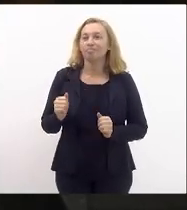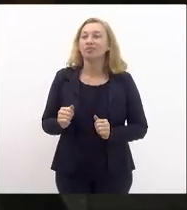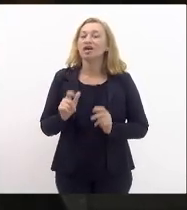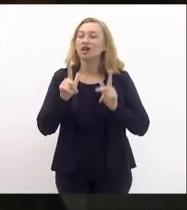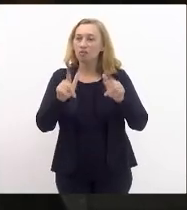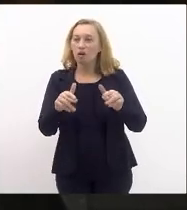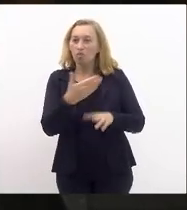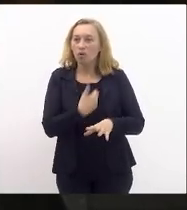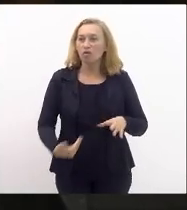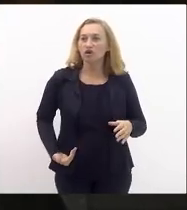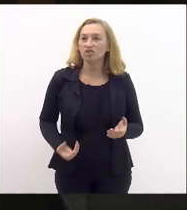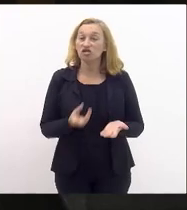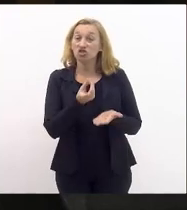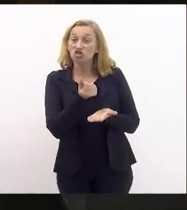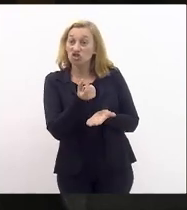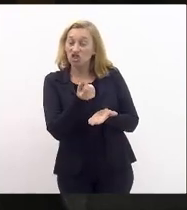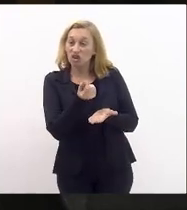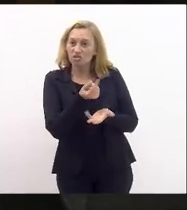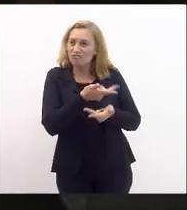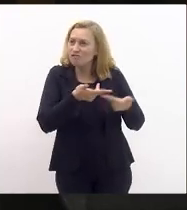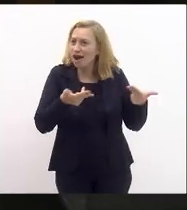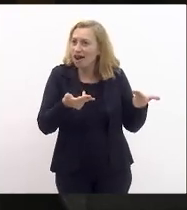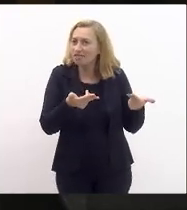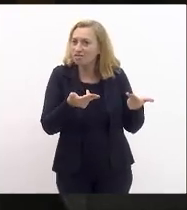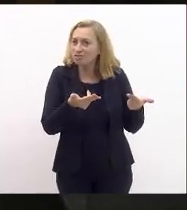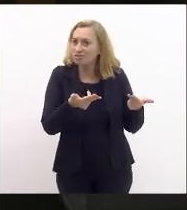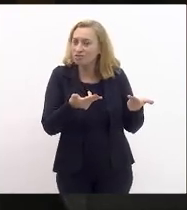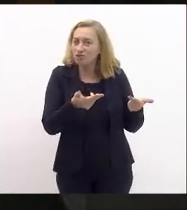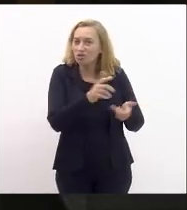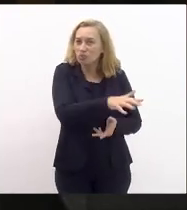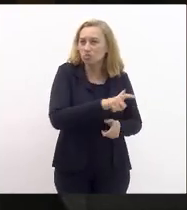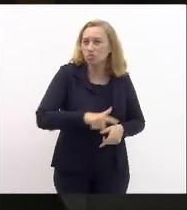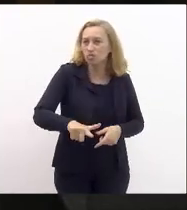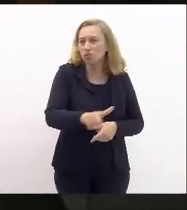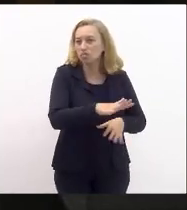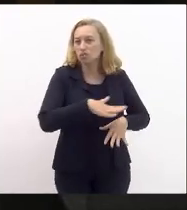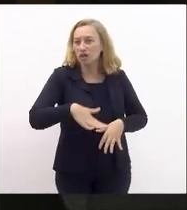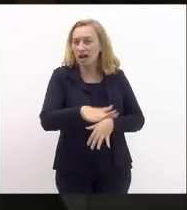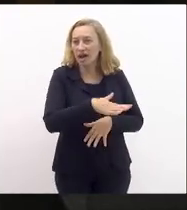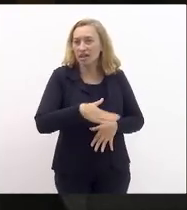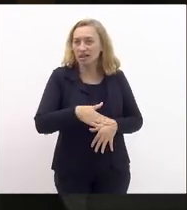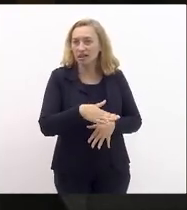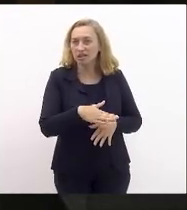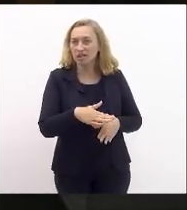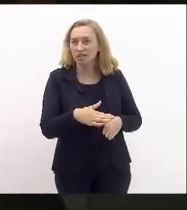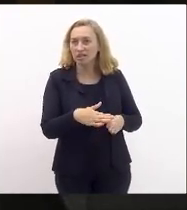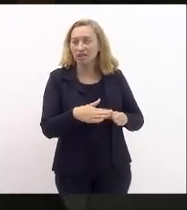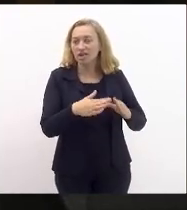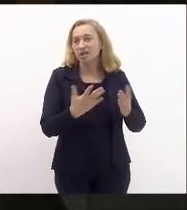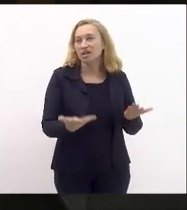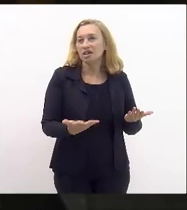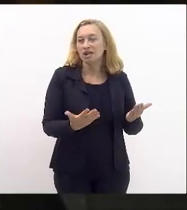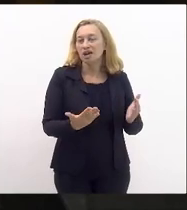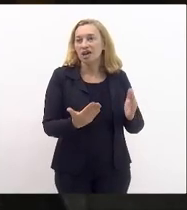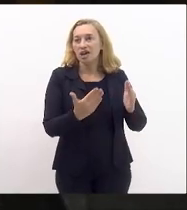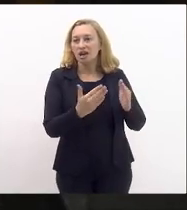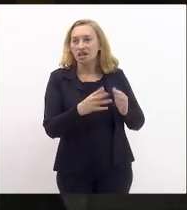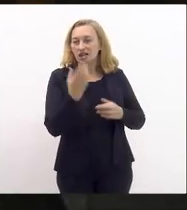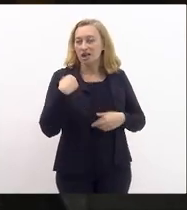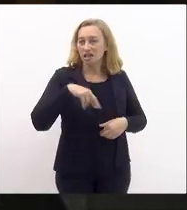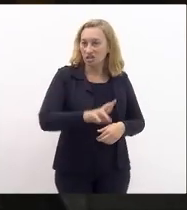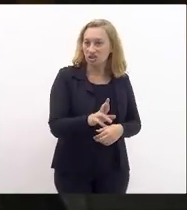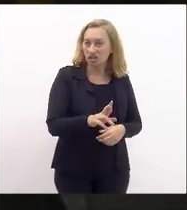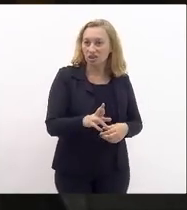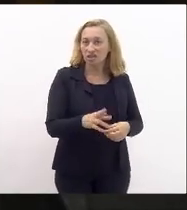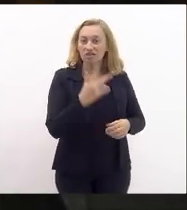está botando um monte de dinheiro nos asilos religiosos, que eles chamam de comunidades terapêuticas, que são instituições religiosas